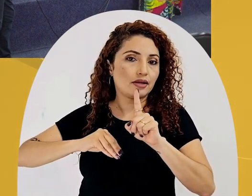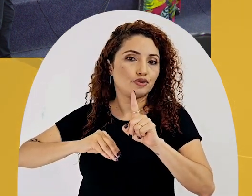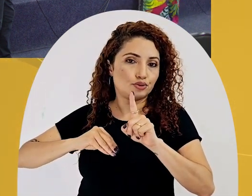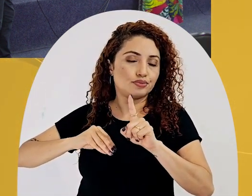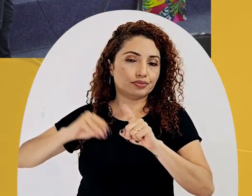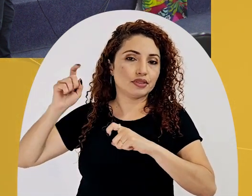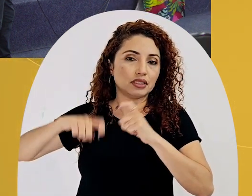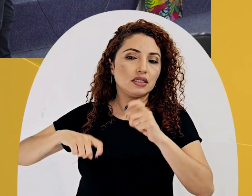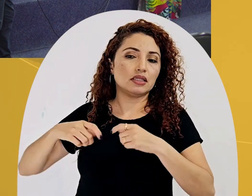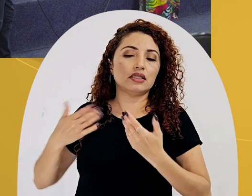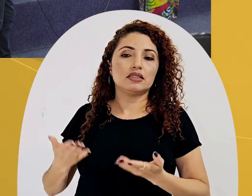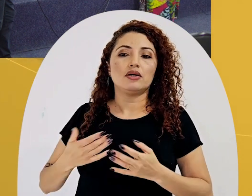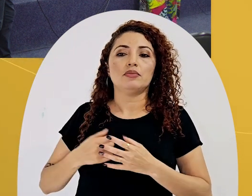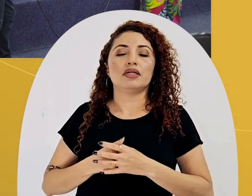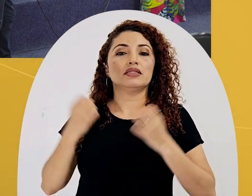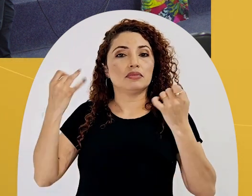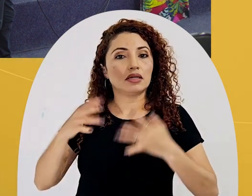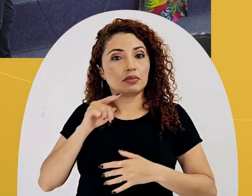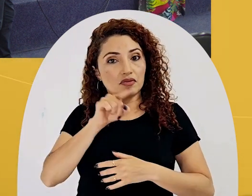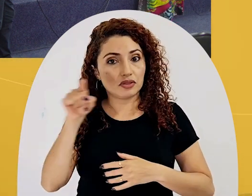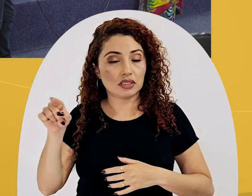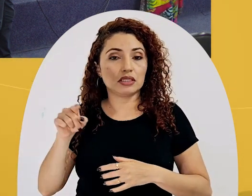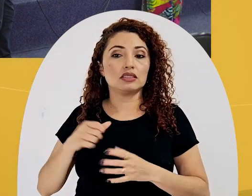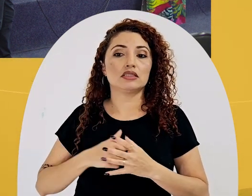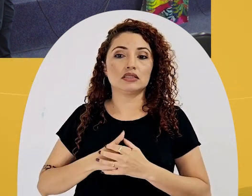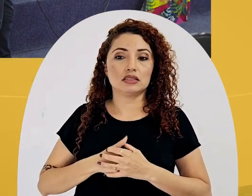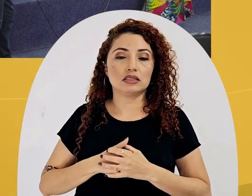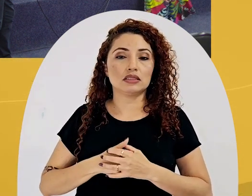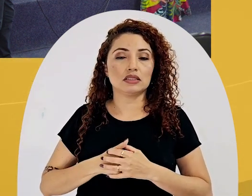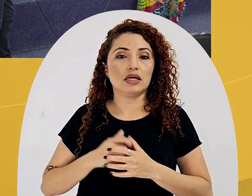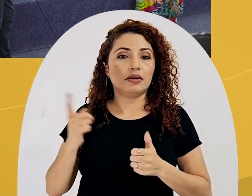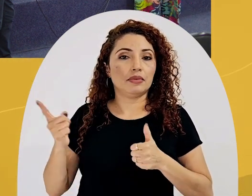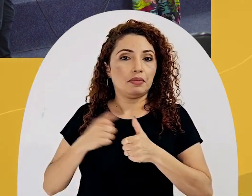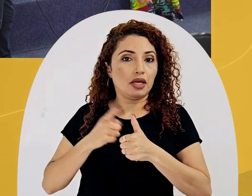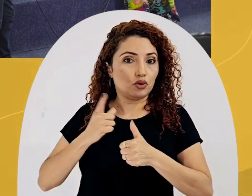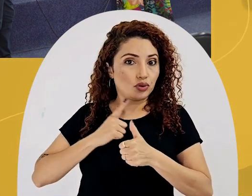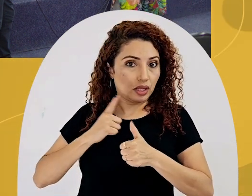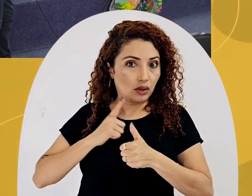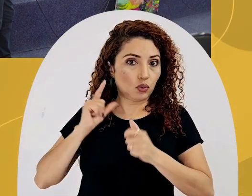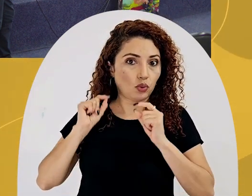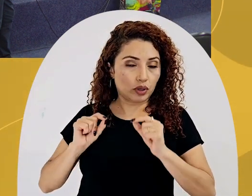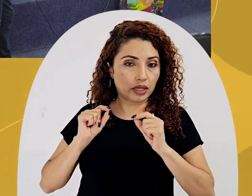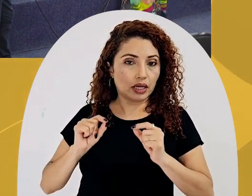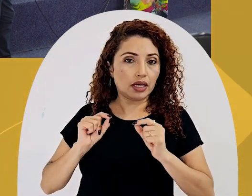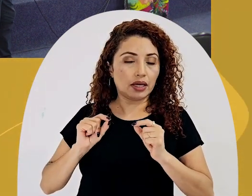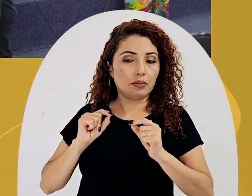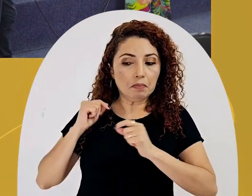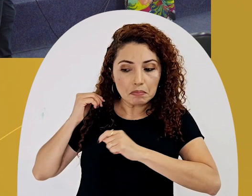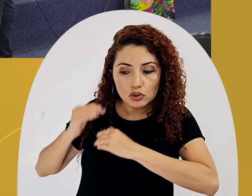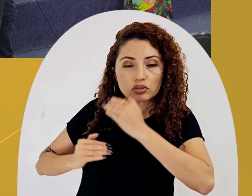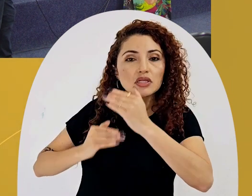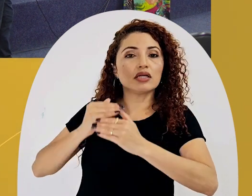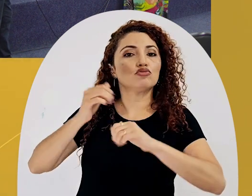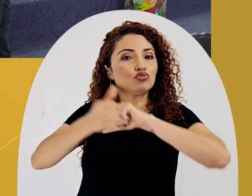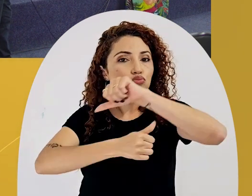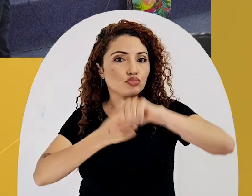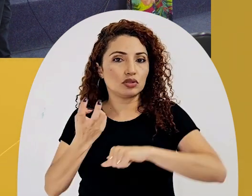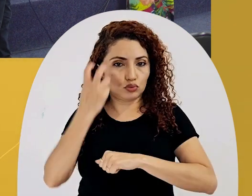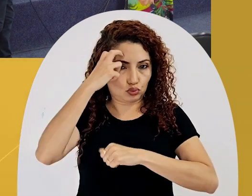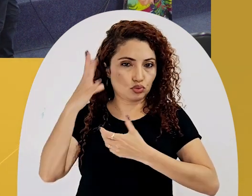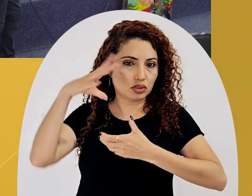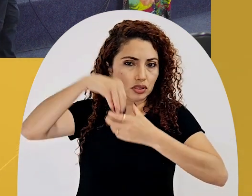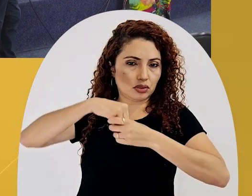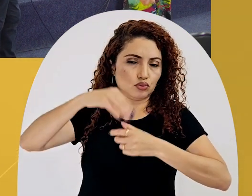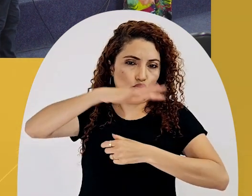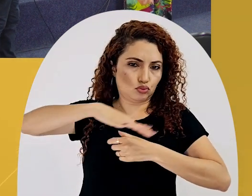Só para assim, elucidar para vocês, né, que a gente tem, primeiro, um processo de uma mudança de cultura nos próprios espaços que nós